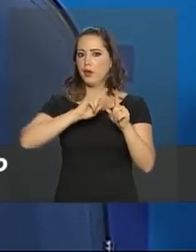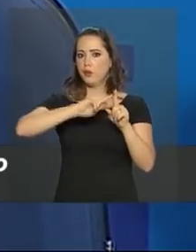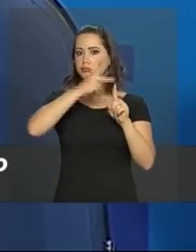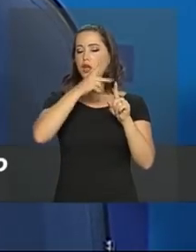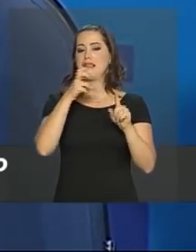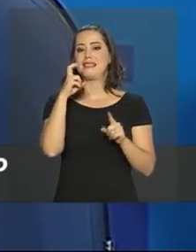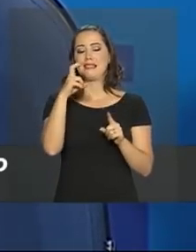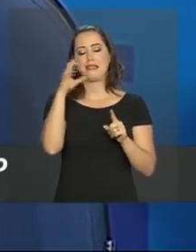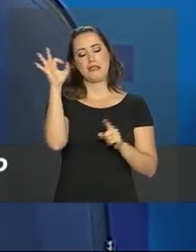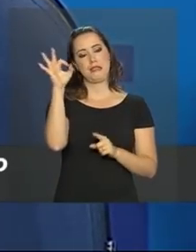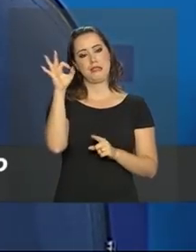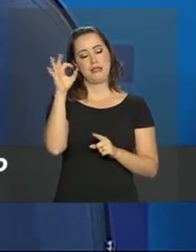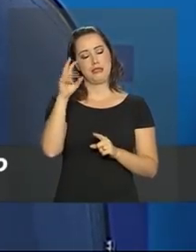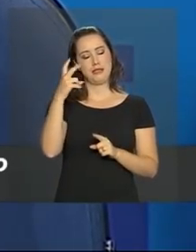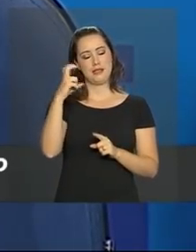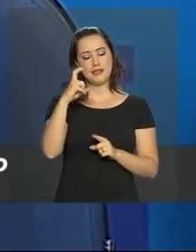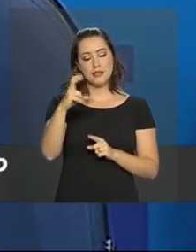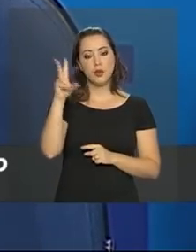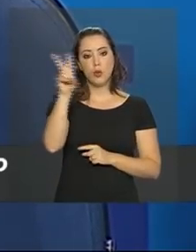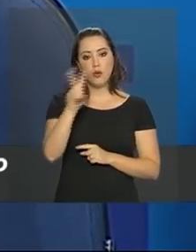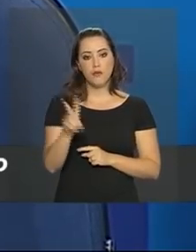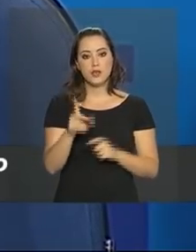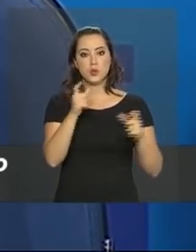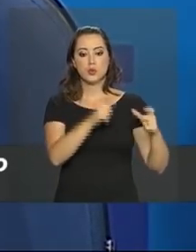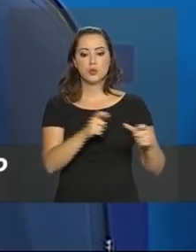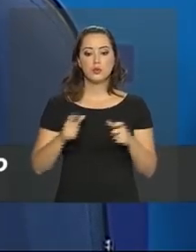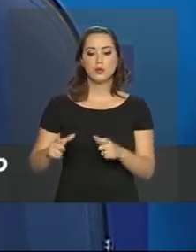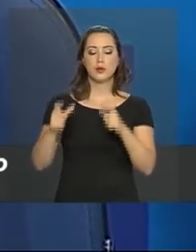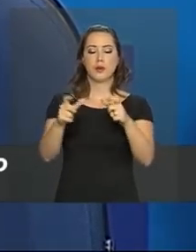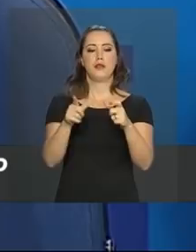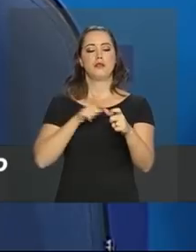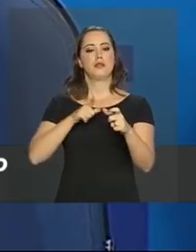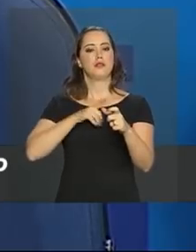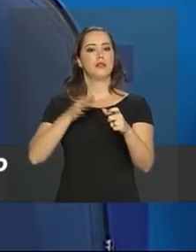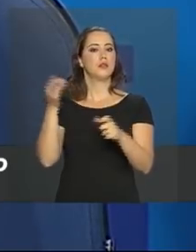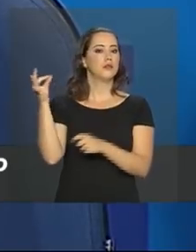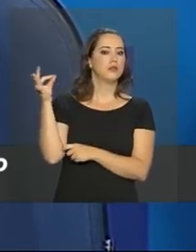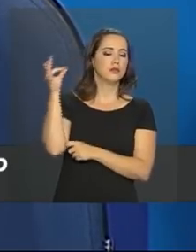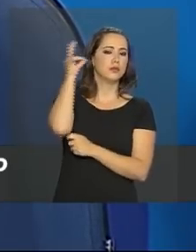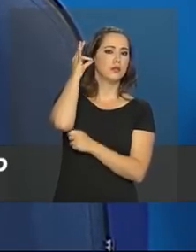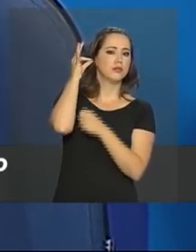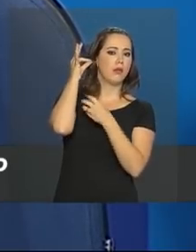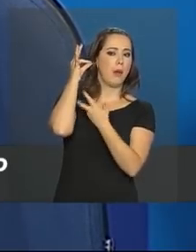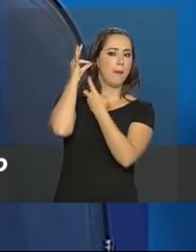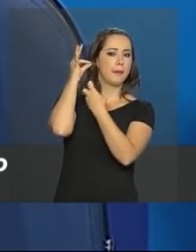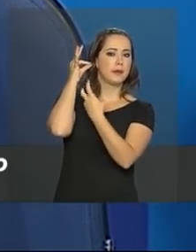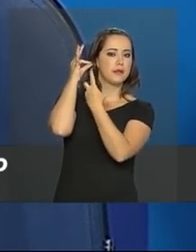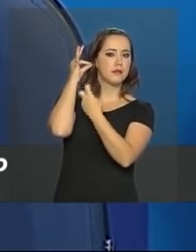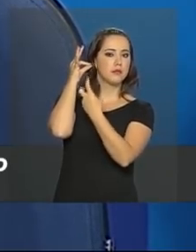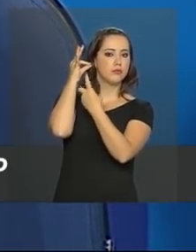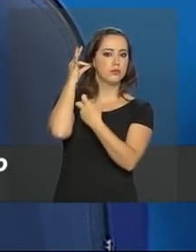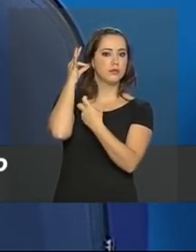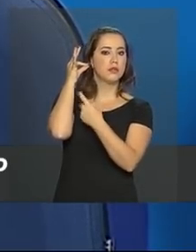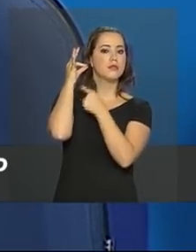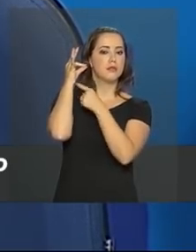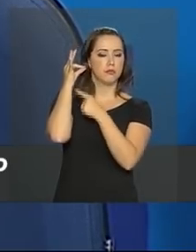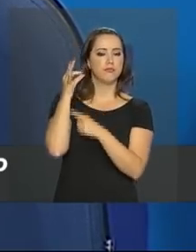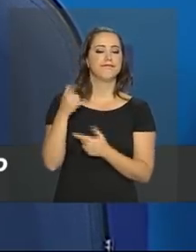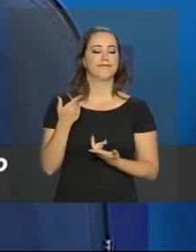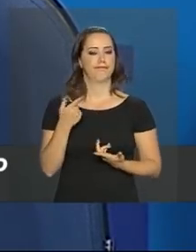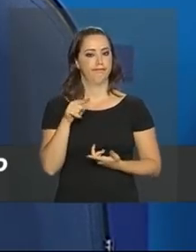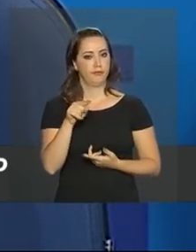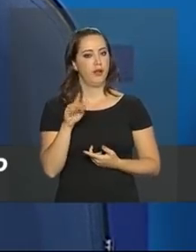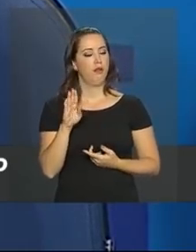vezes a localização desses pontos não é e evan muster também honrosamente para o